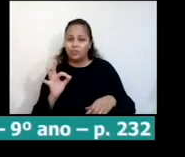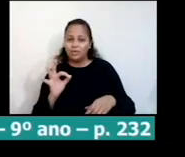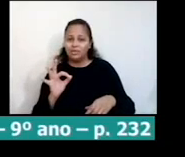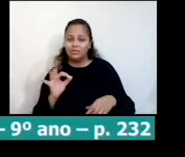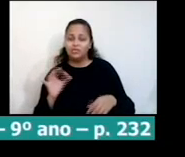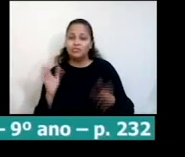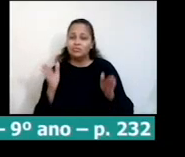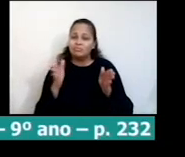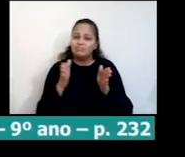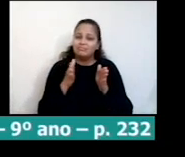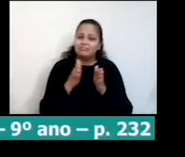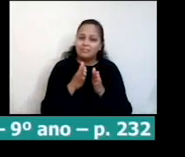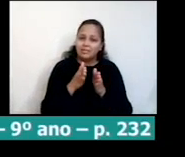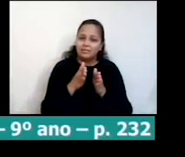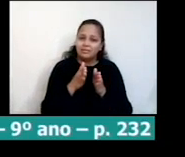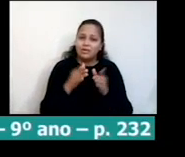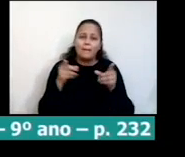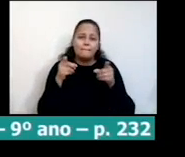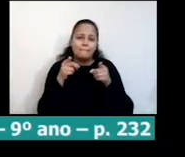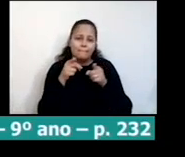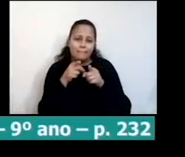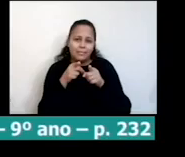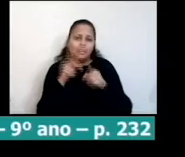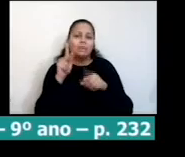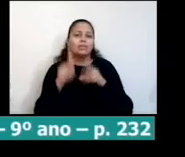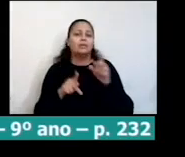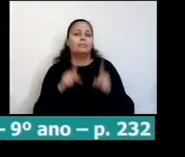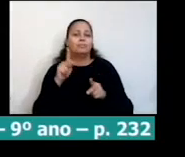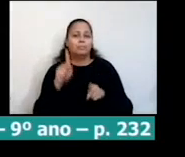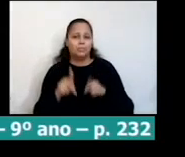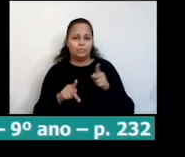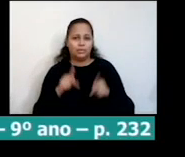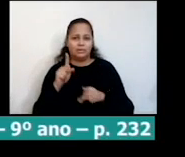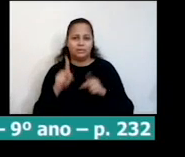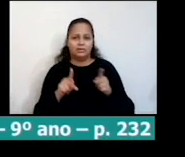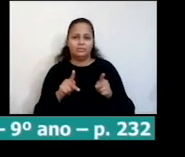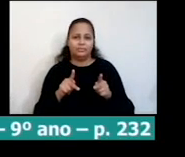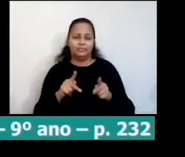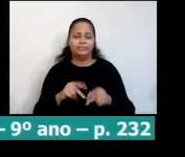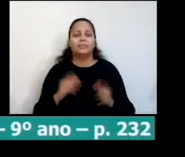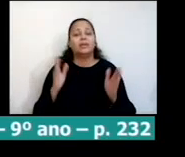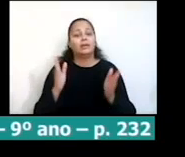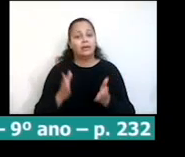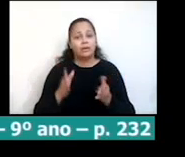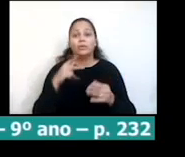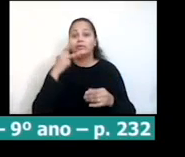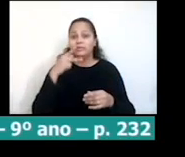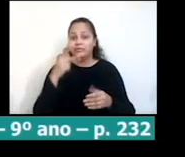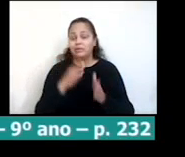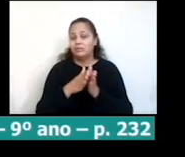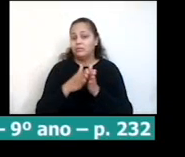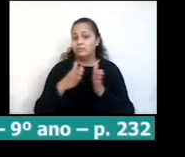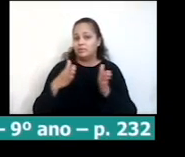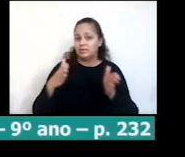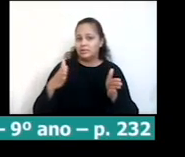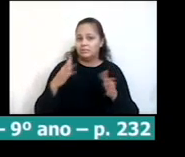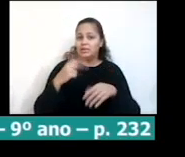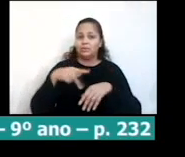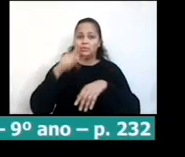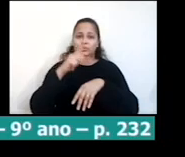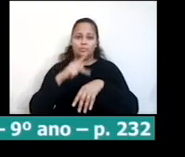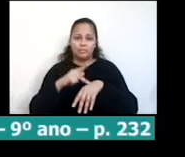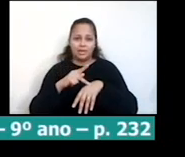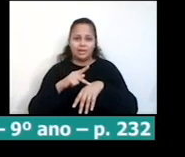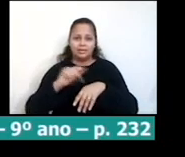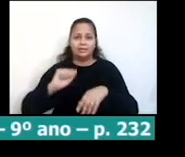pequeno de crescimento vegetativo, uma diminuição aí da sua população. Agora vamos falar aí do crescimento vegetativo dos